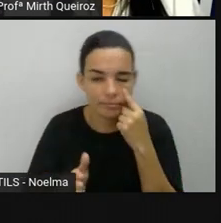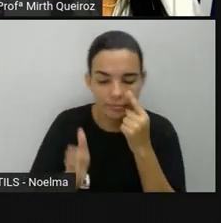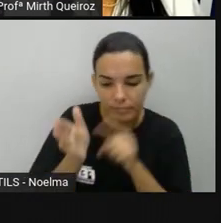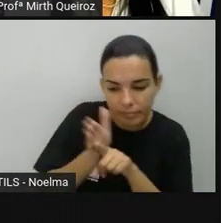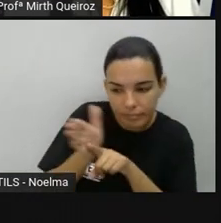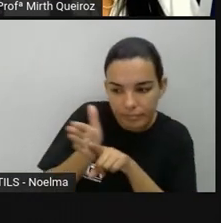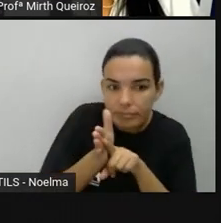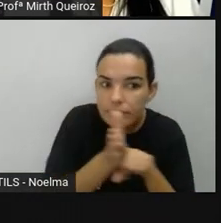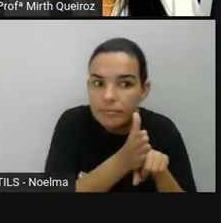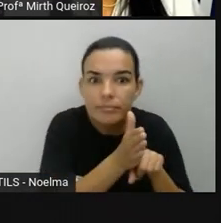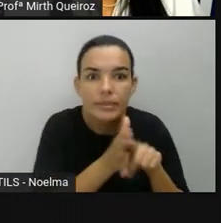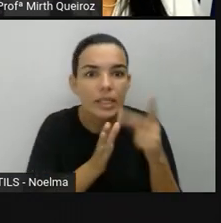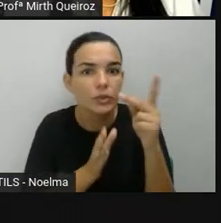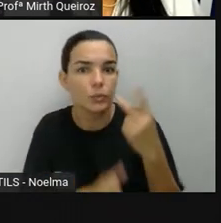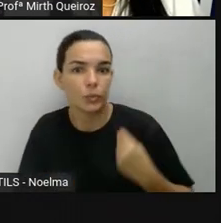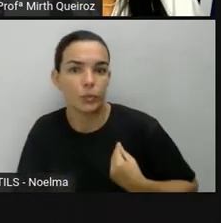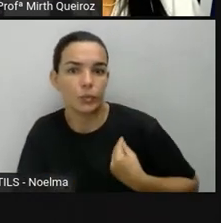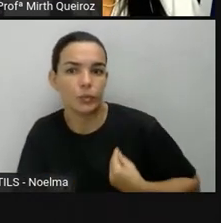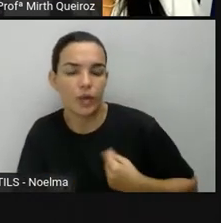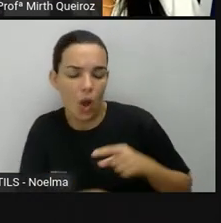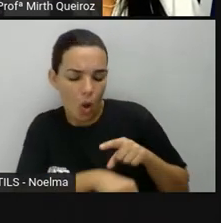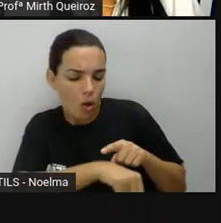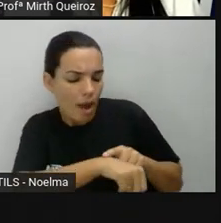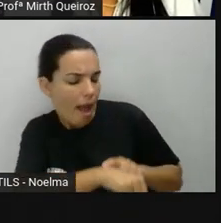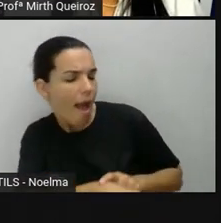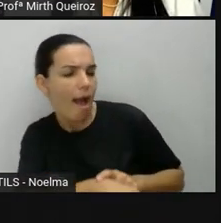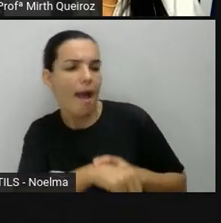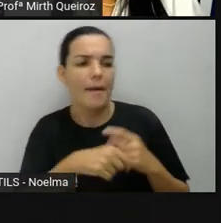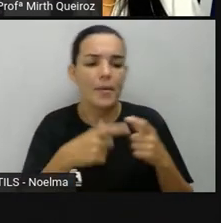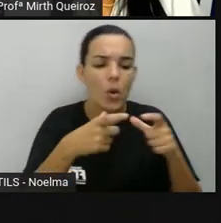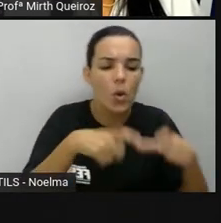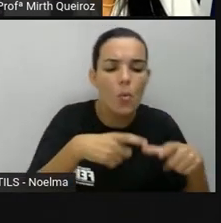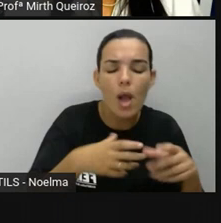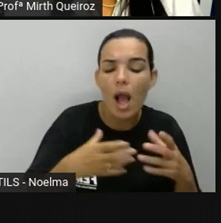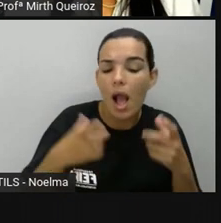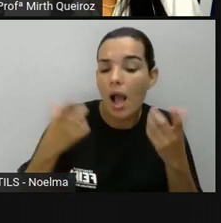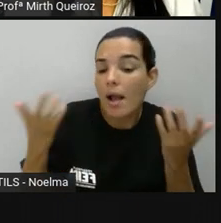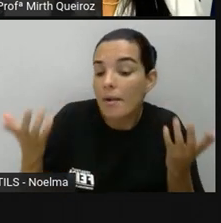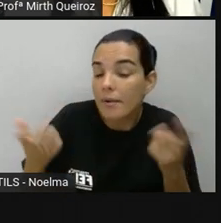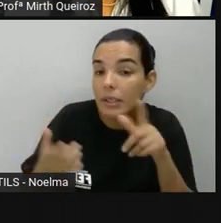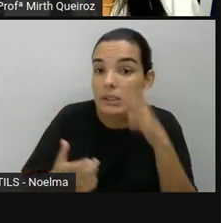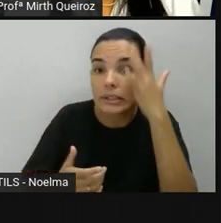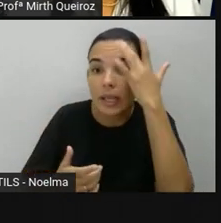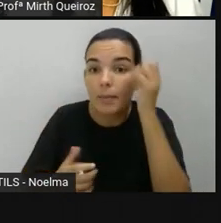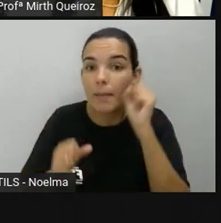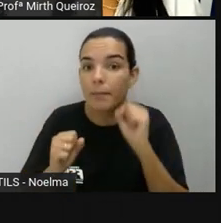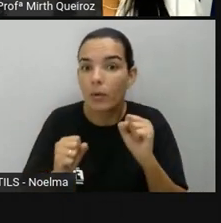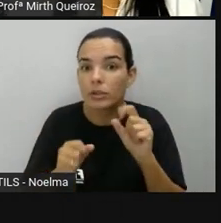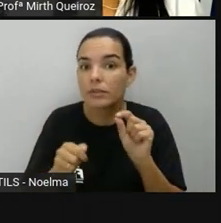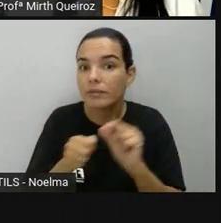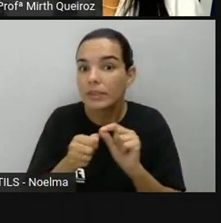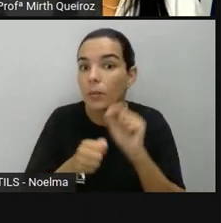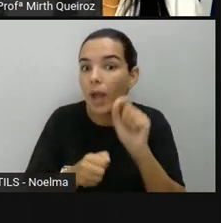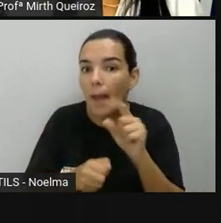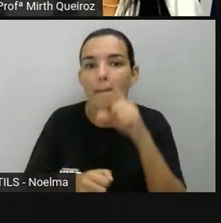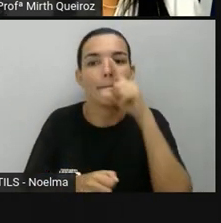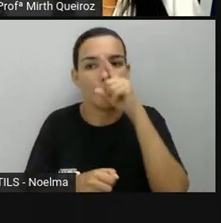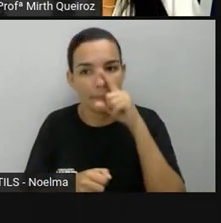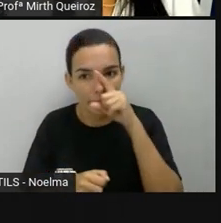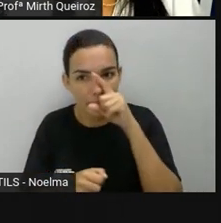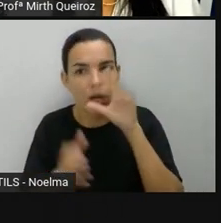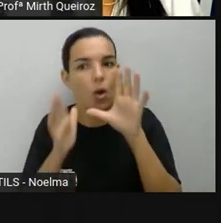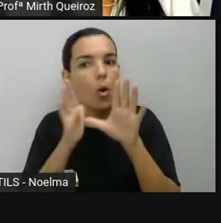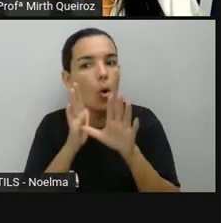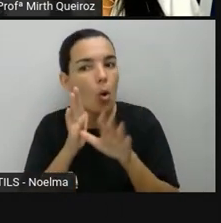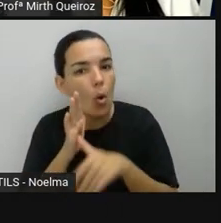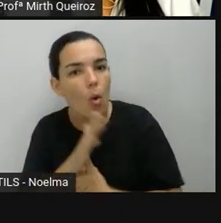sua vida, sabendo que horários você está em determinados locais e pode gerar um risco aí a vocês de